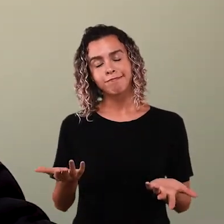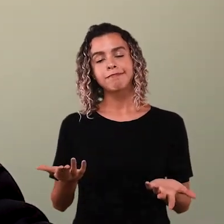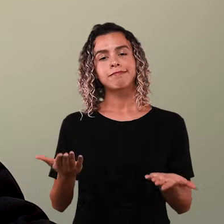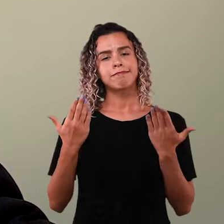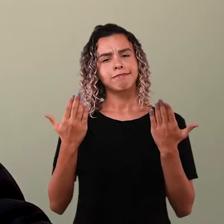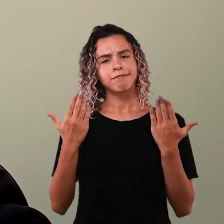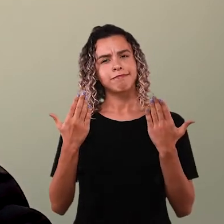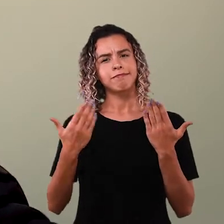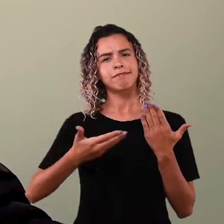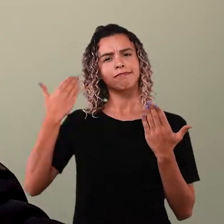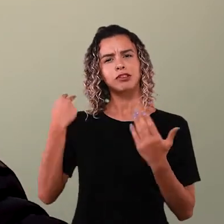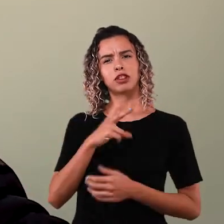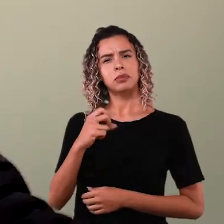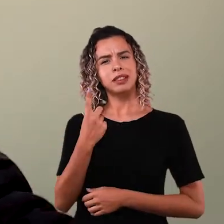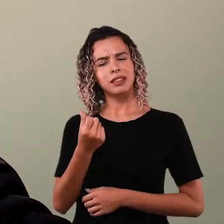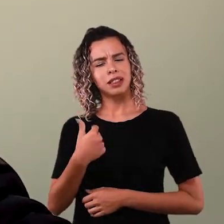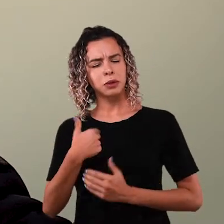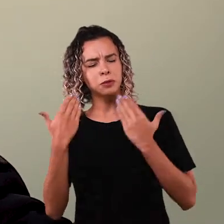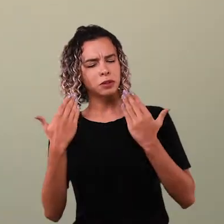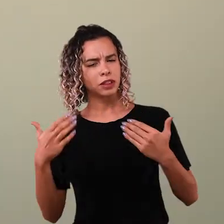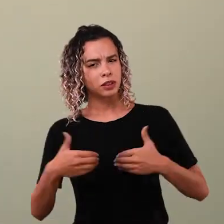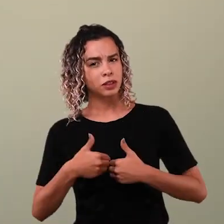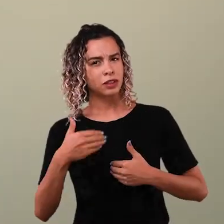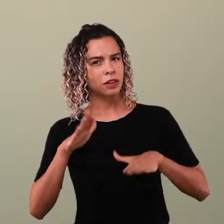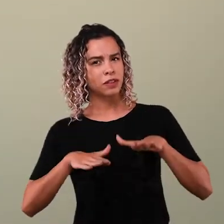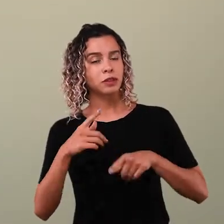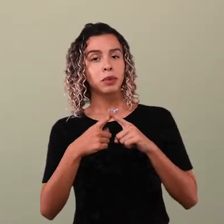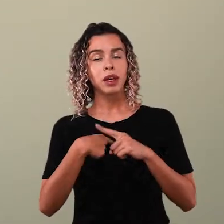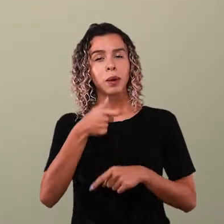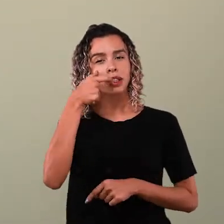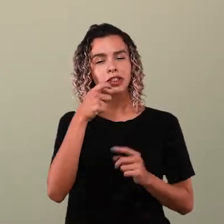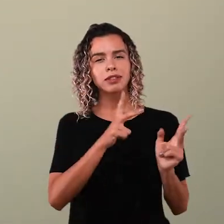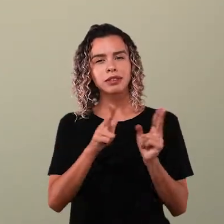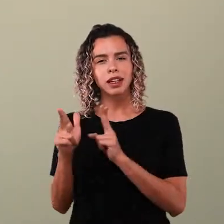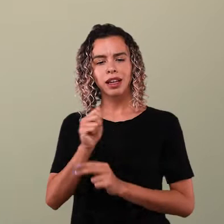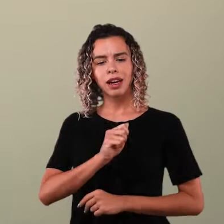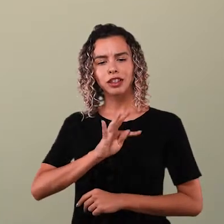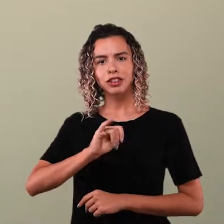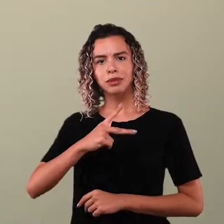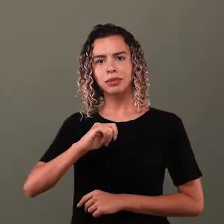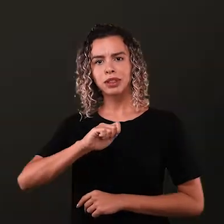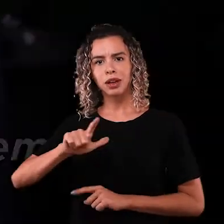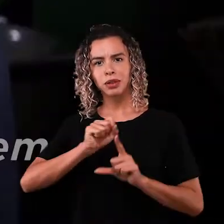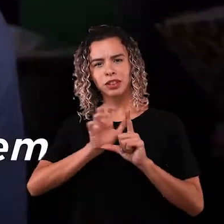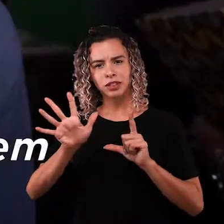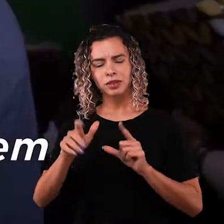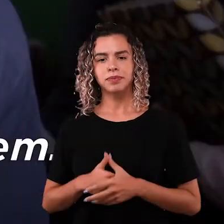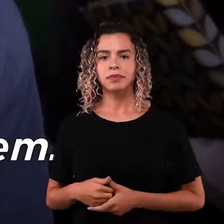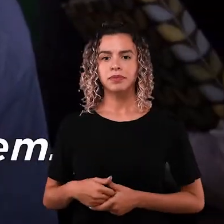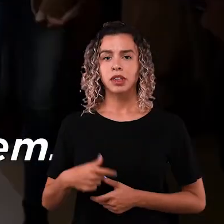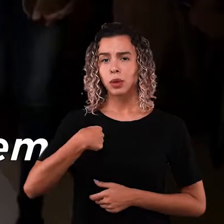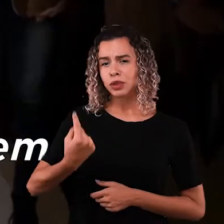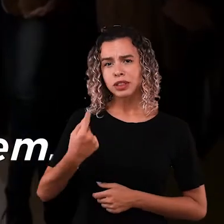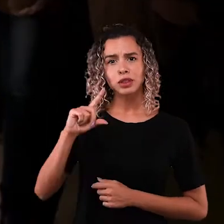de desconfiar desde 2016. Eu assisti a série Atypical, que é uma série que tem na Netflix. Cenas da série.